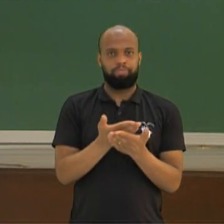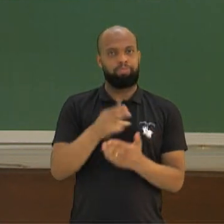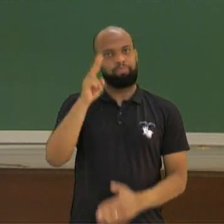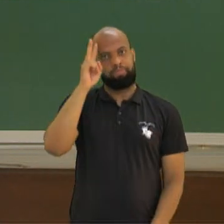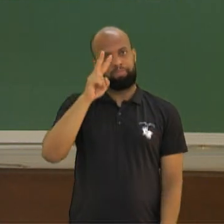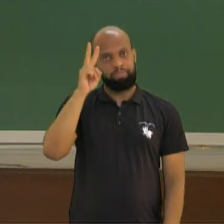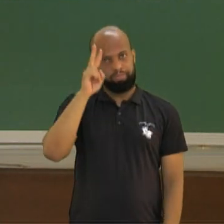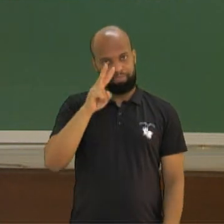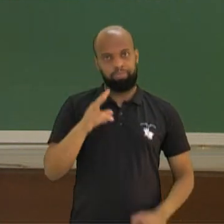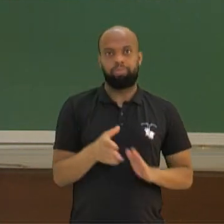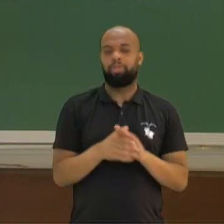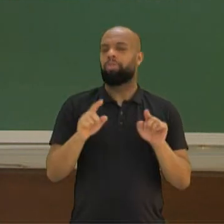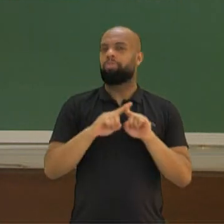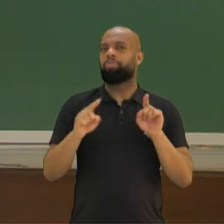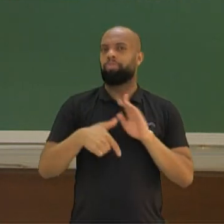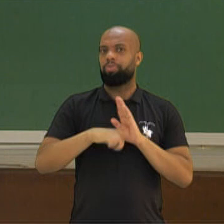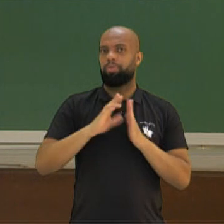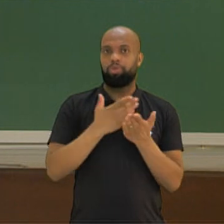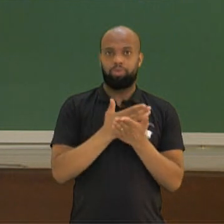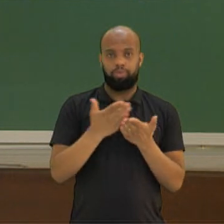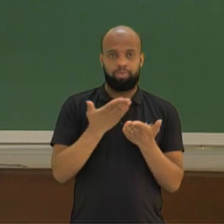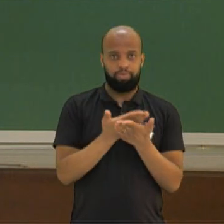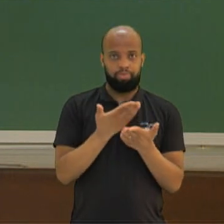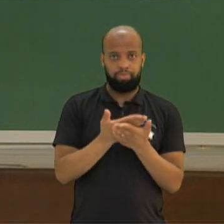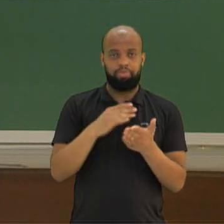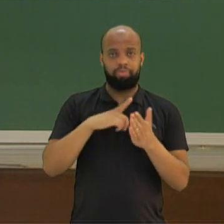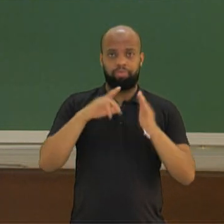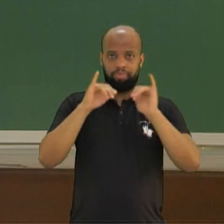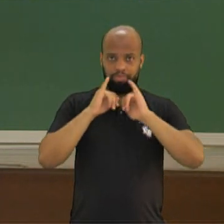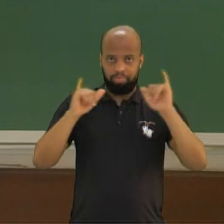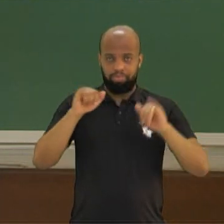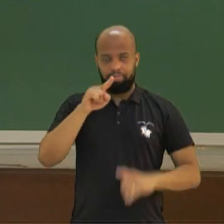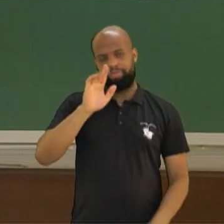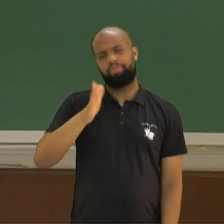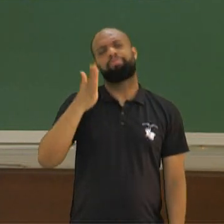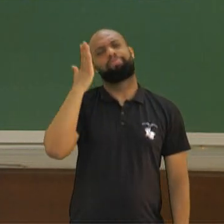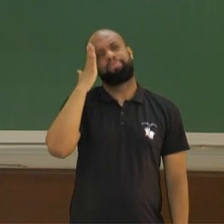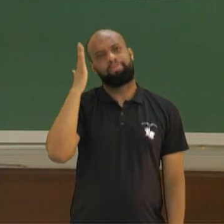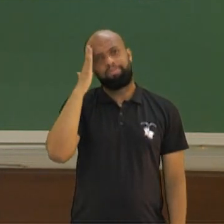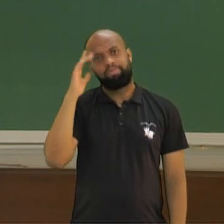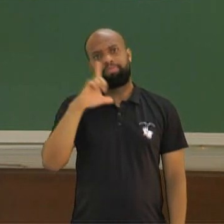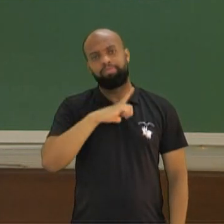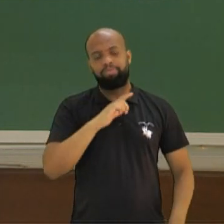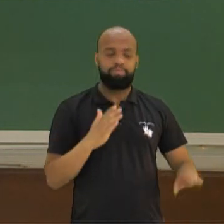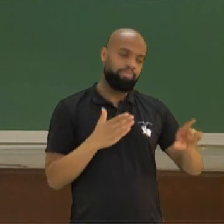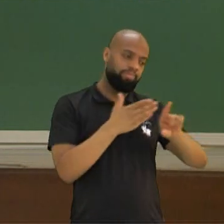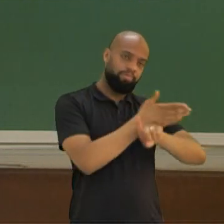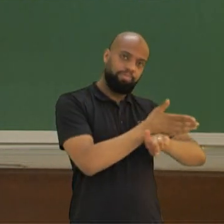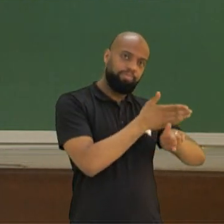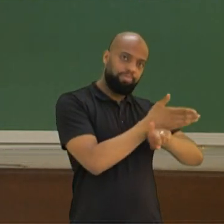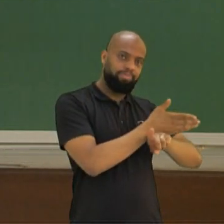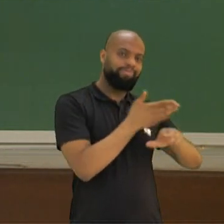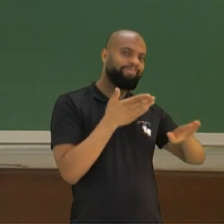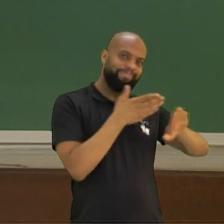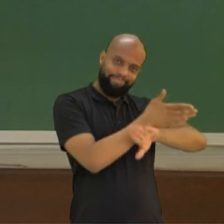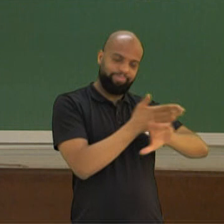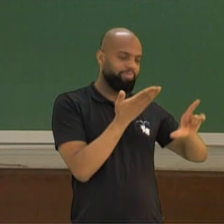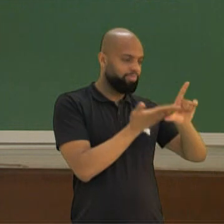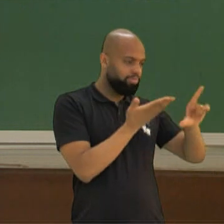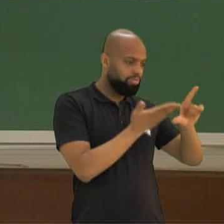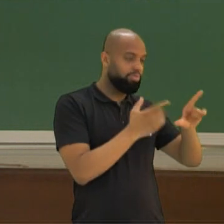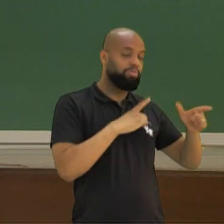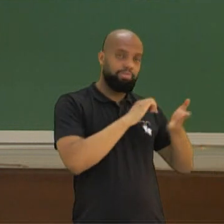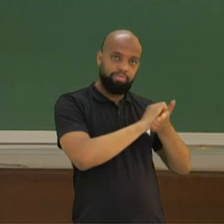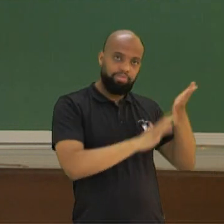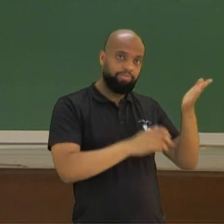de História. Antes de começar a nossa aula, aquele recadinho que vocês já sabem, hein? Entrem no Classroom, realizem a